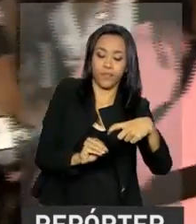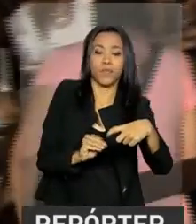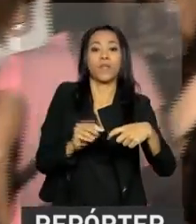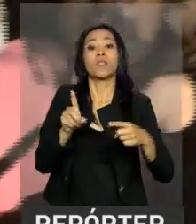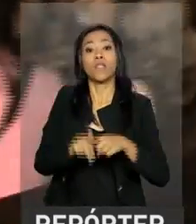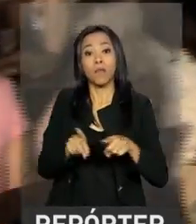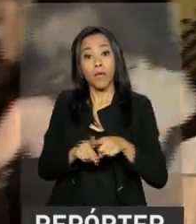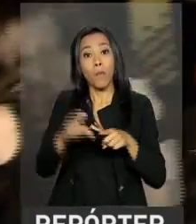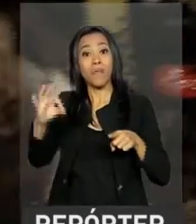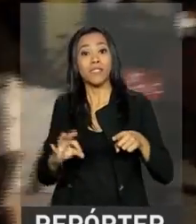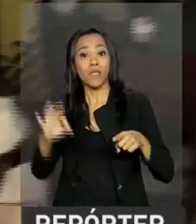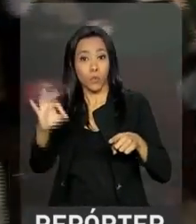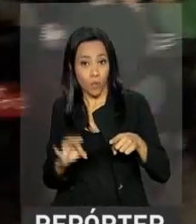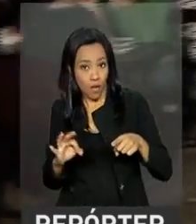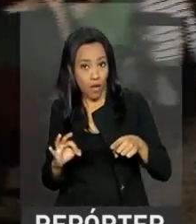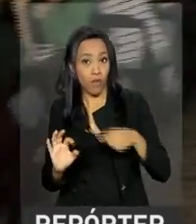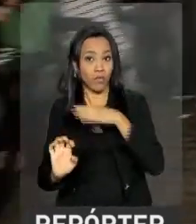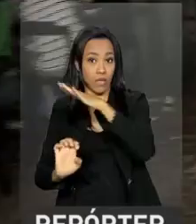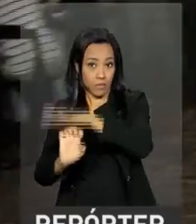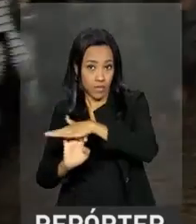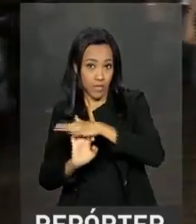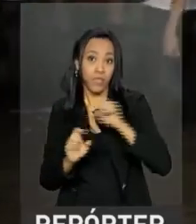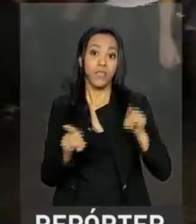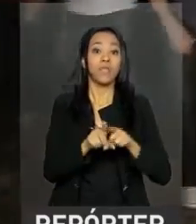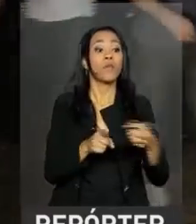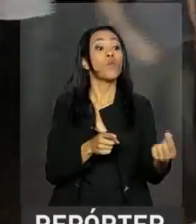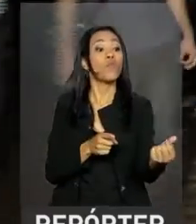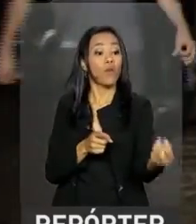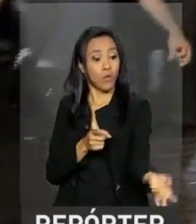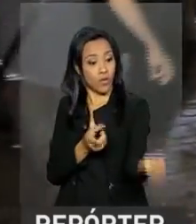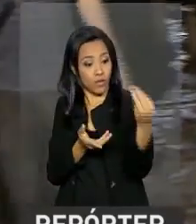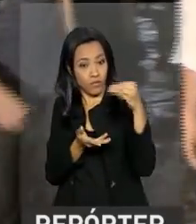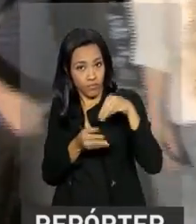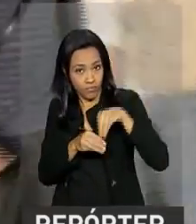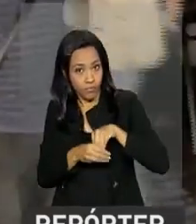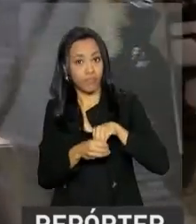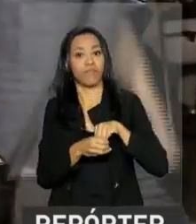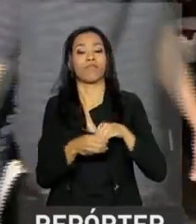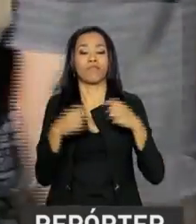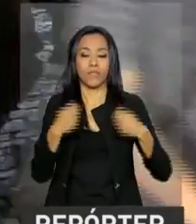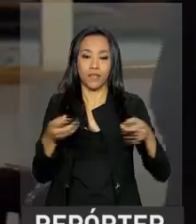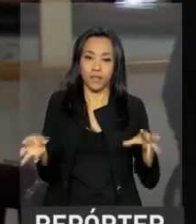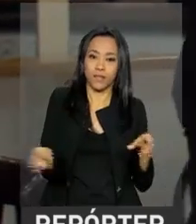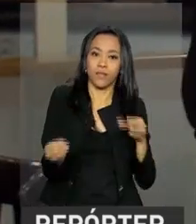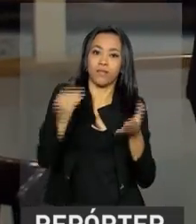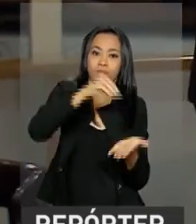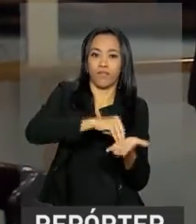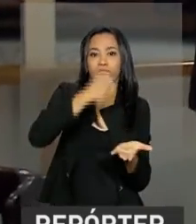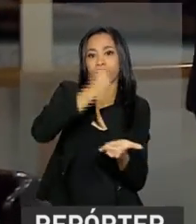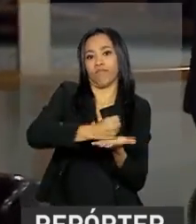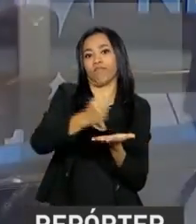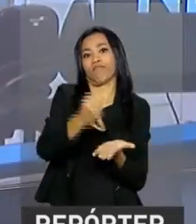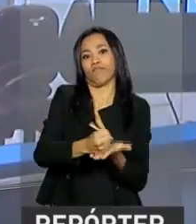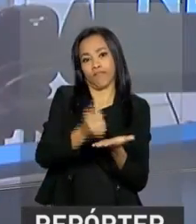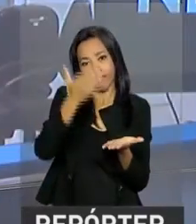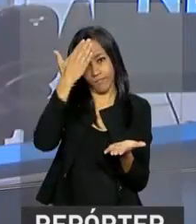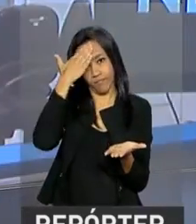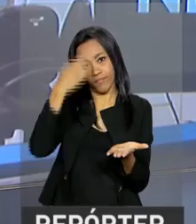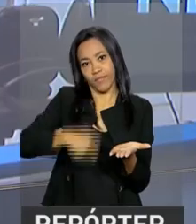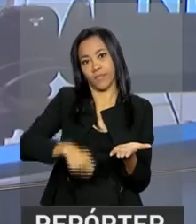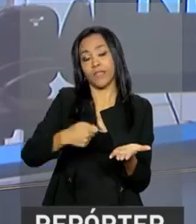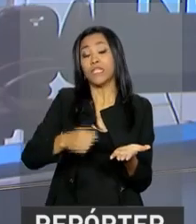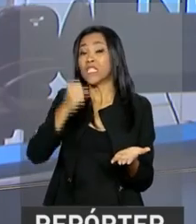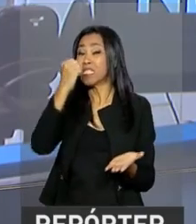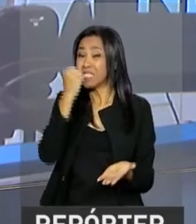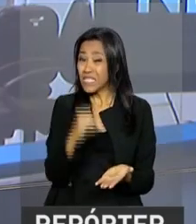o percentual recebido e a média dos valores das gorjetas dos últimos 12 meses. Se depois de